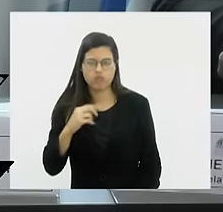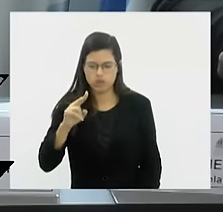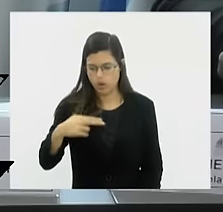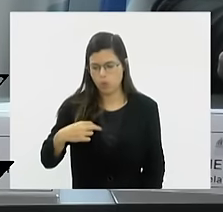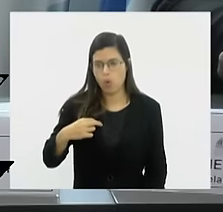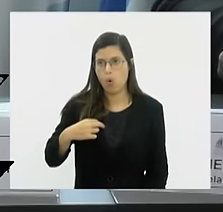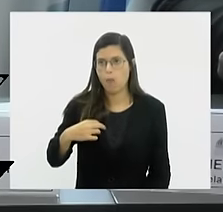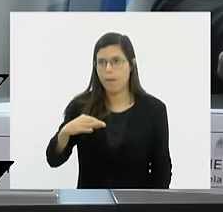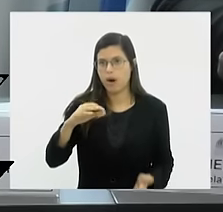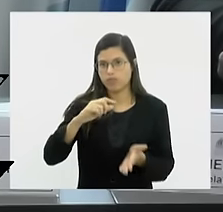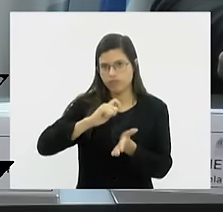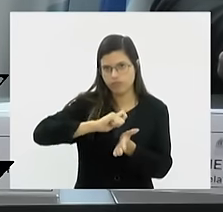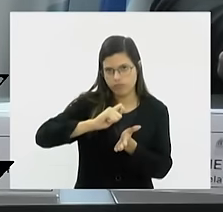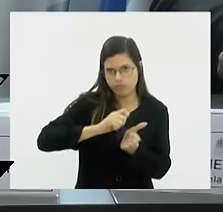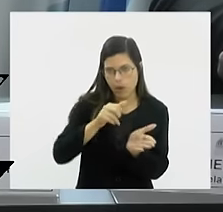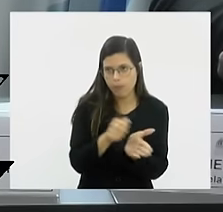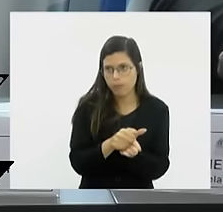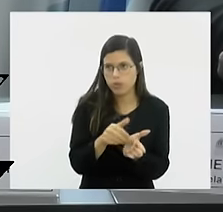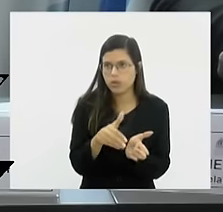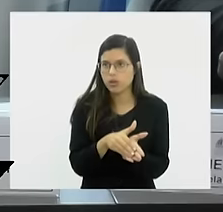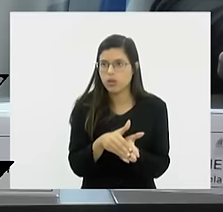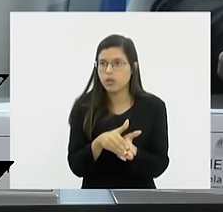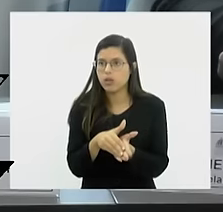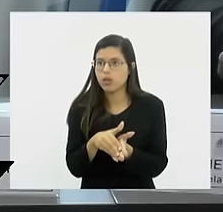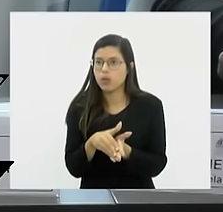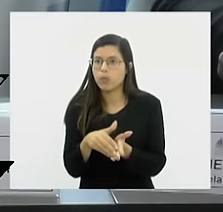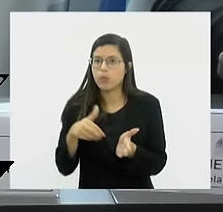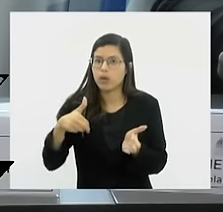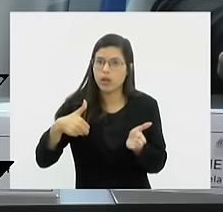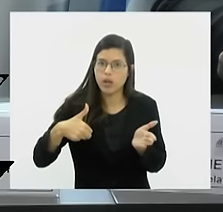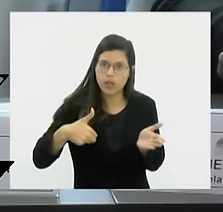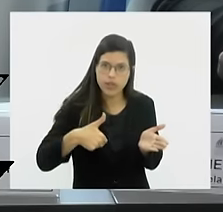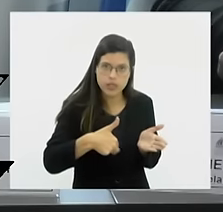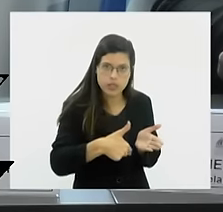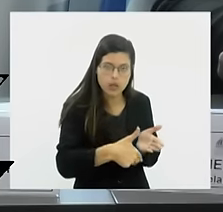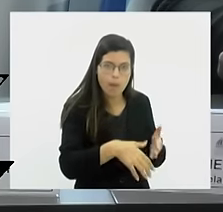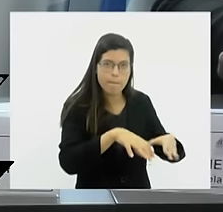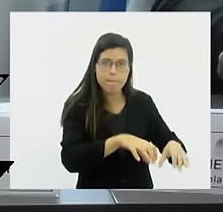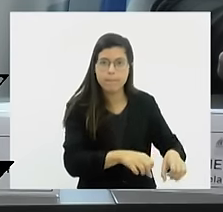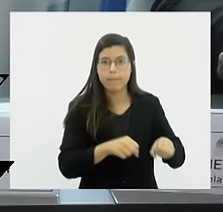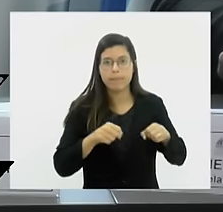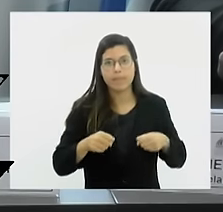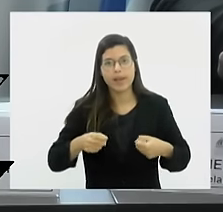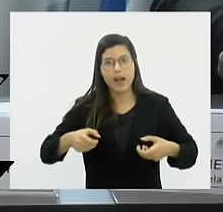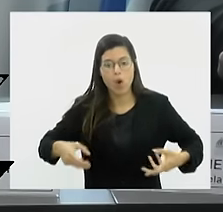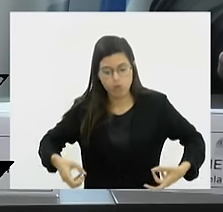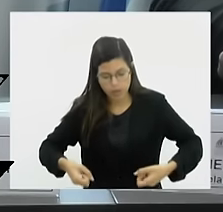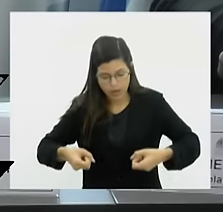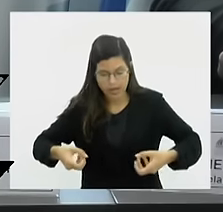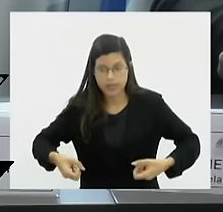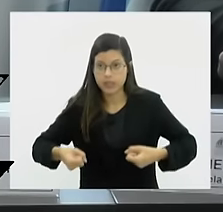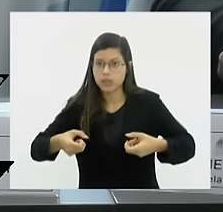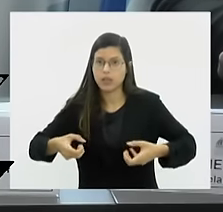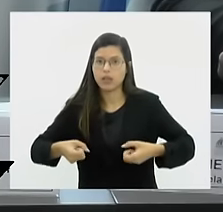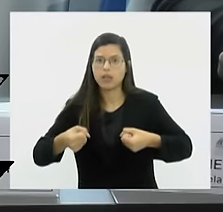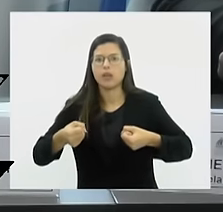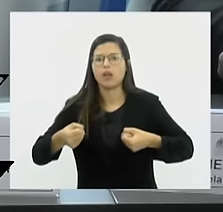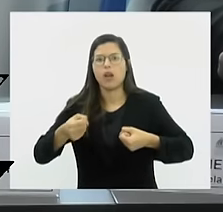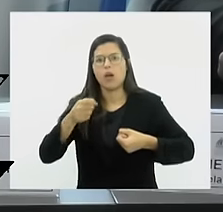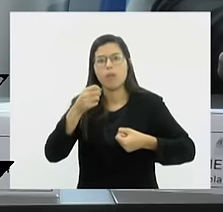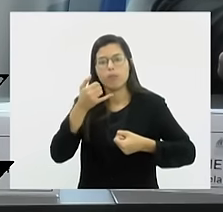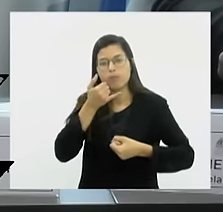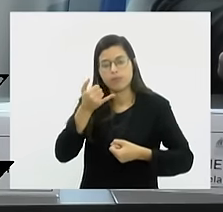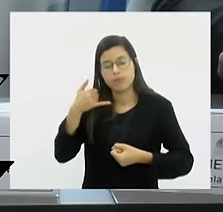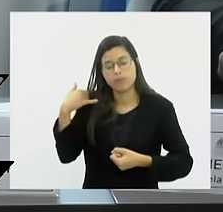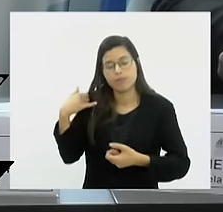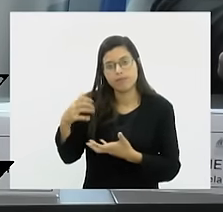motorista que desceu e foi a mala do carro pegar um andador, uma velhinha, descer do carro. Presidente, naquele